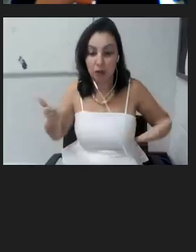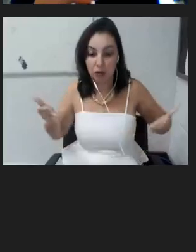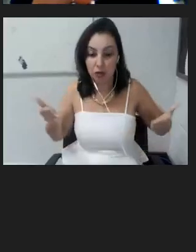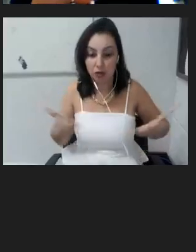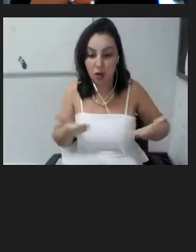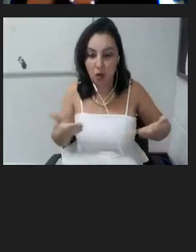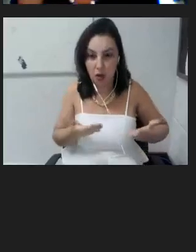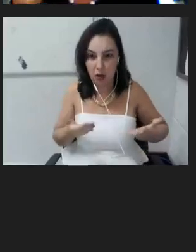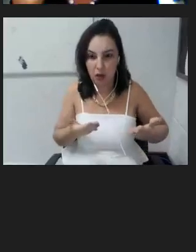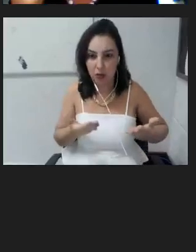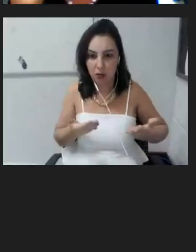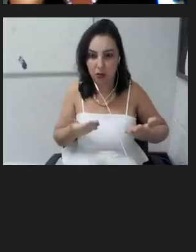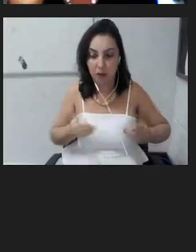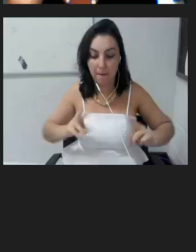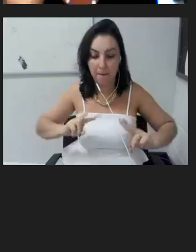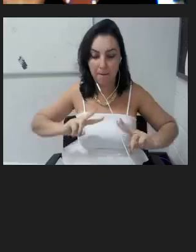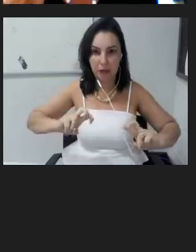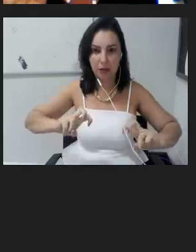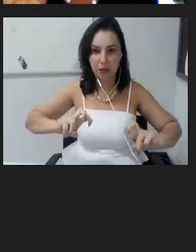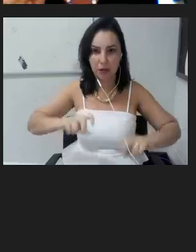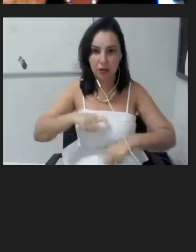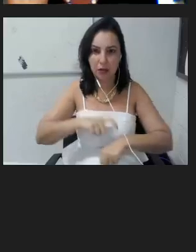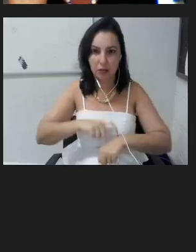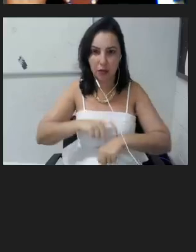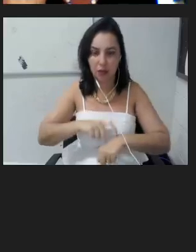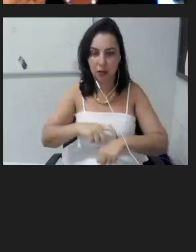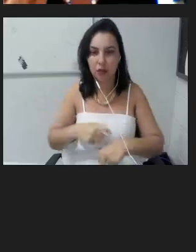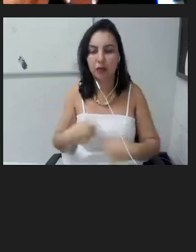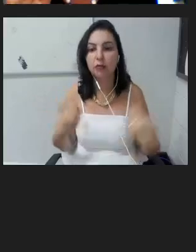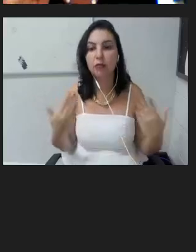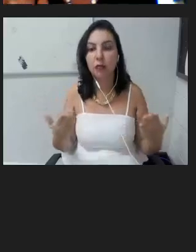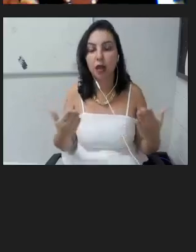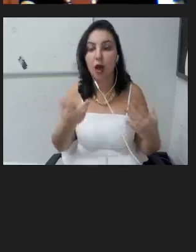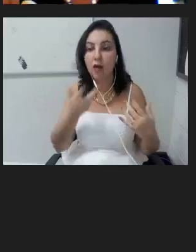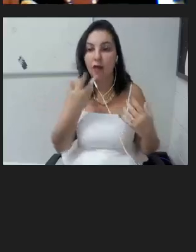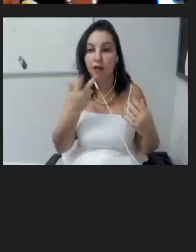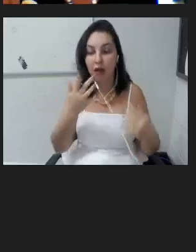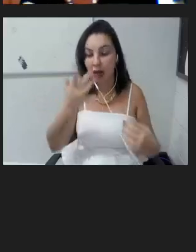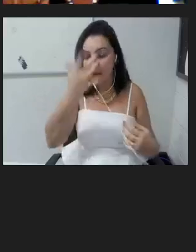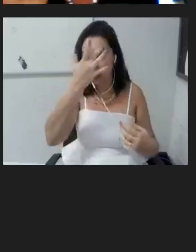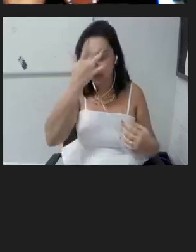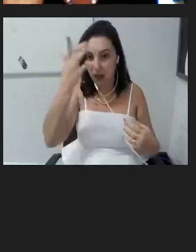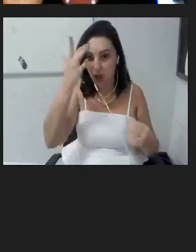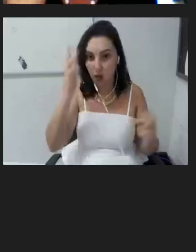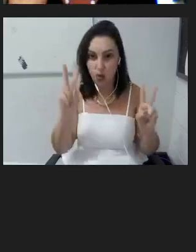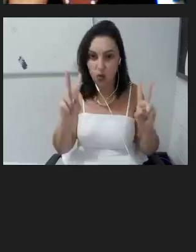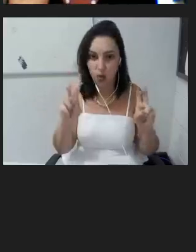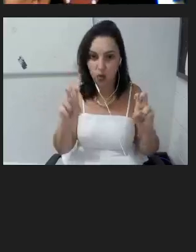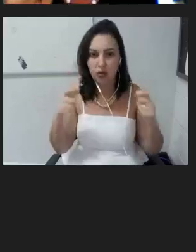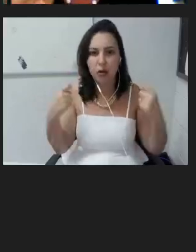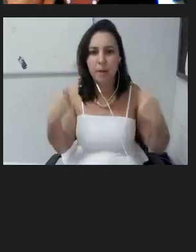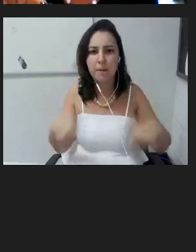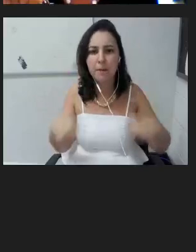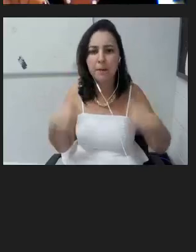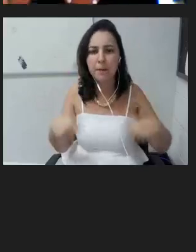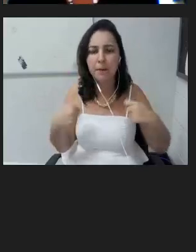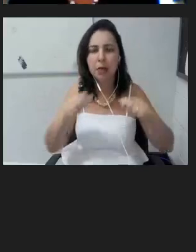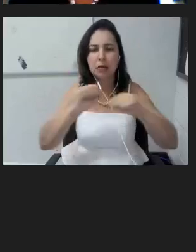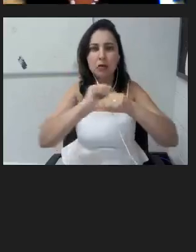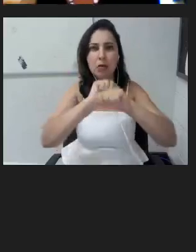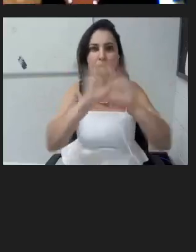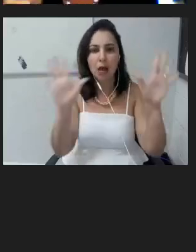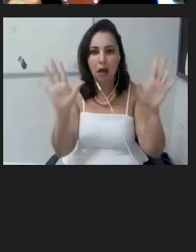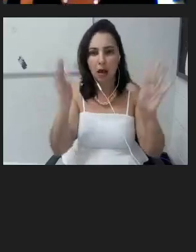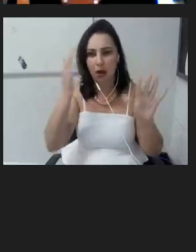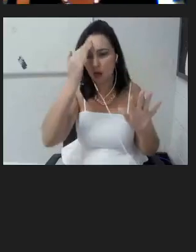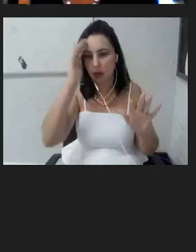Portanto, quando eu vou conversar sobre saúde mental, eu preciso ter muito claro qual